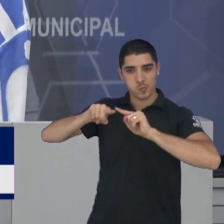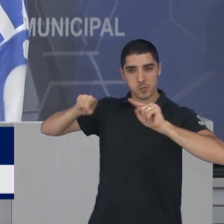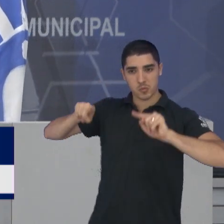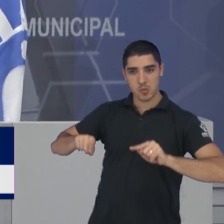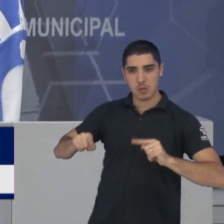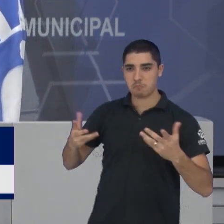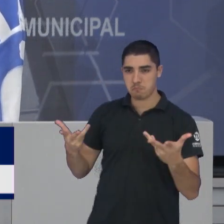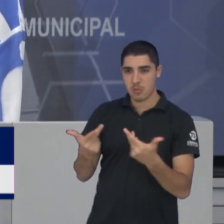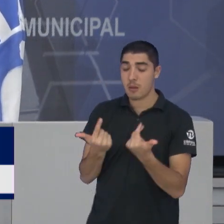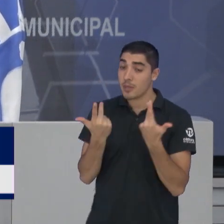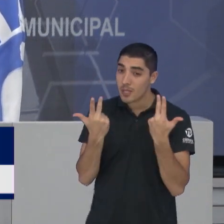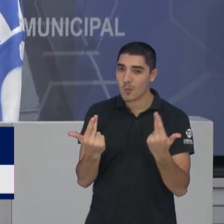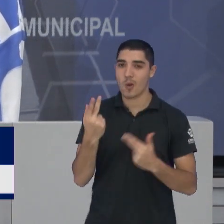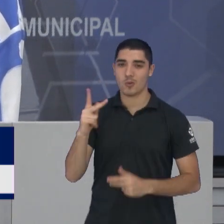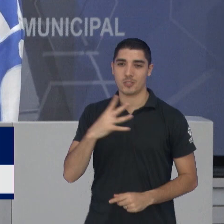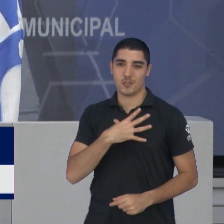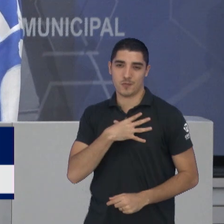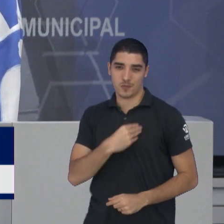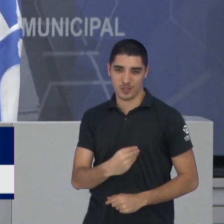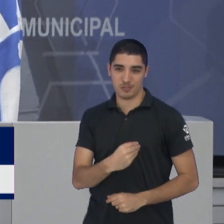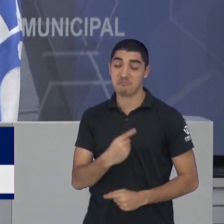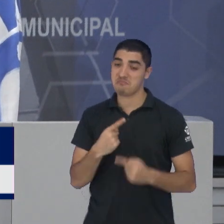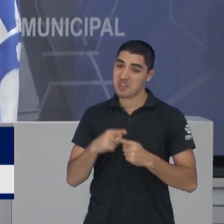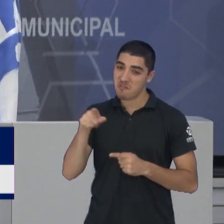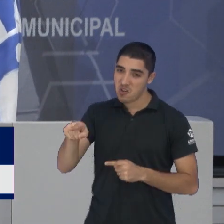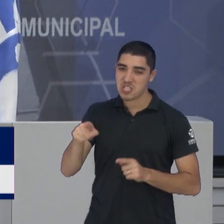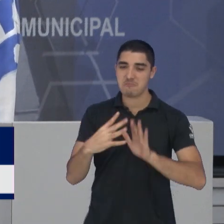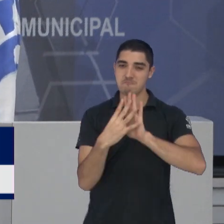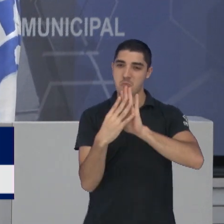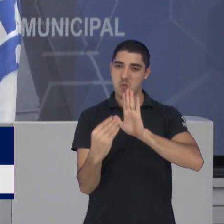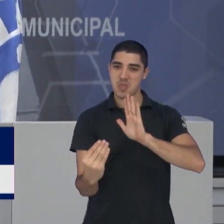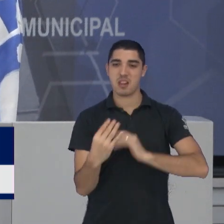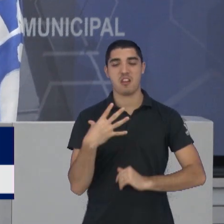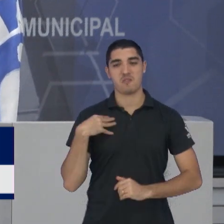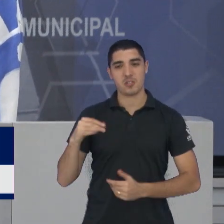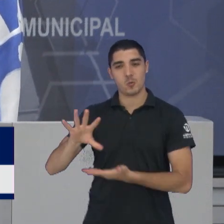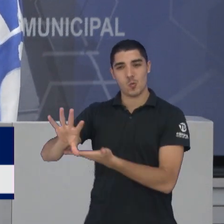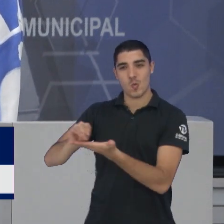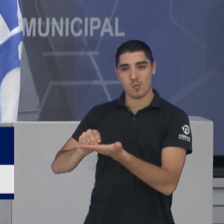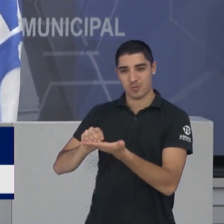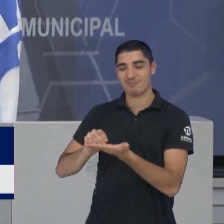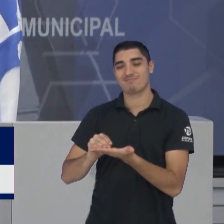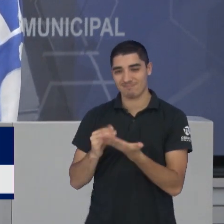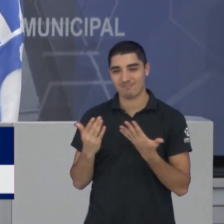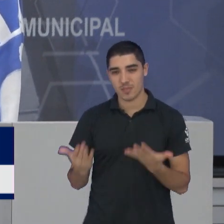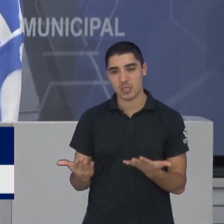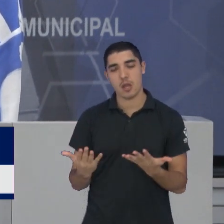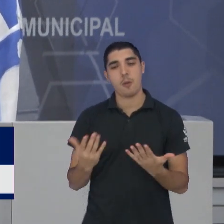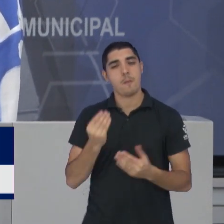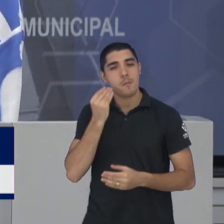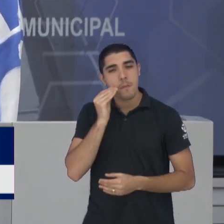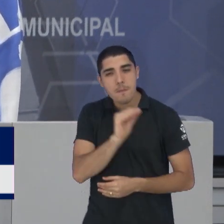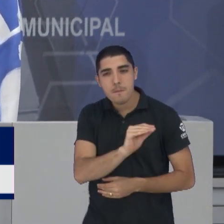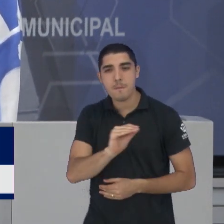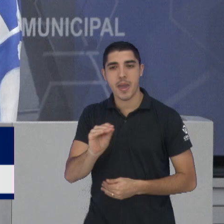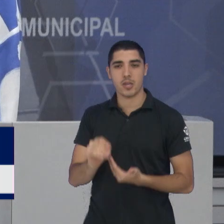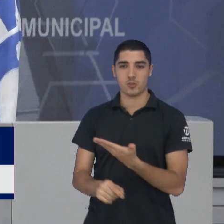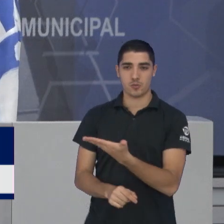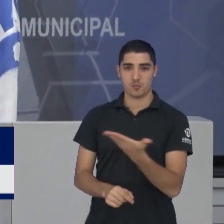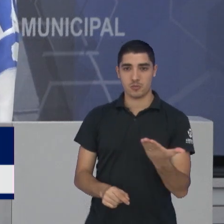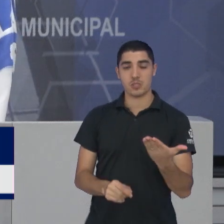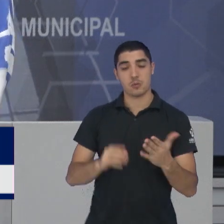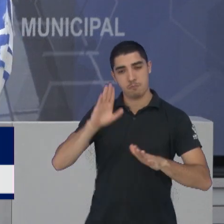nem seu filho, o exemplo vem da família. Então, eu queria deixar um beijo no coração de todos aí e falar que foi uma